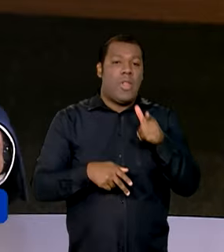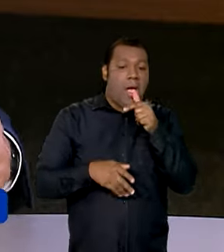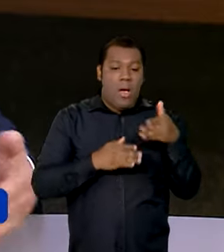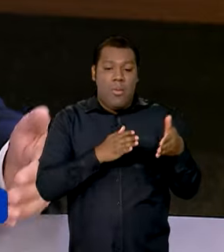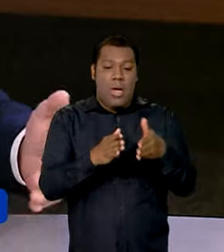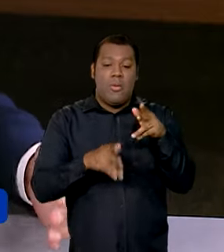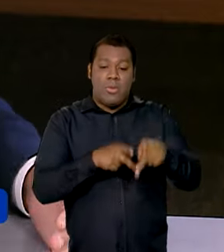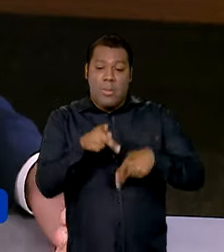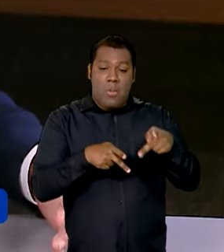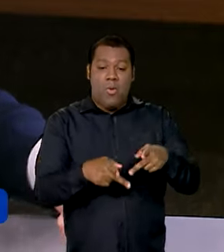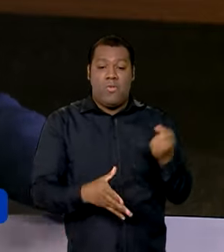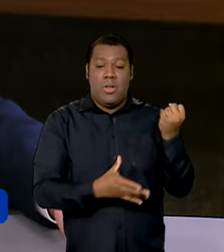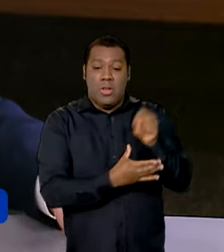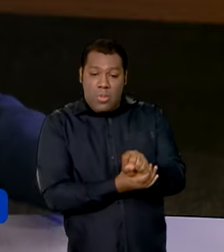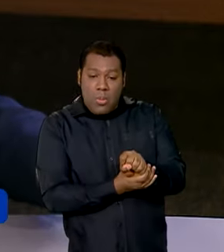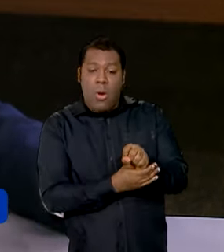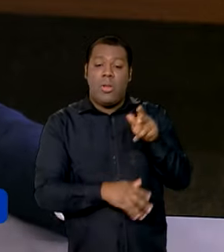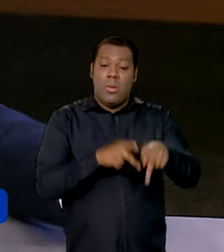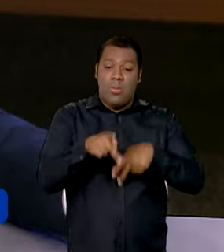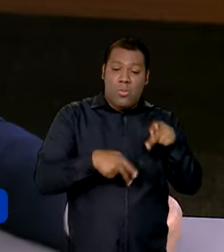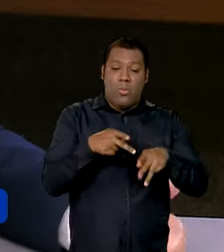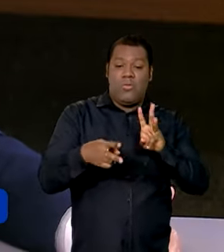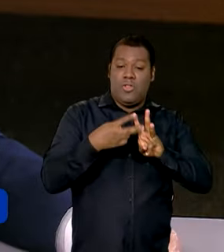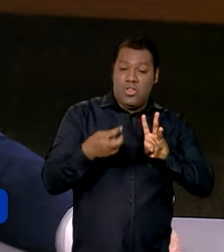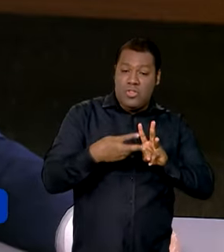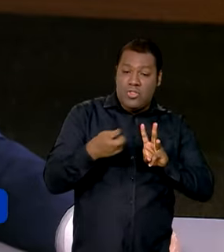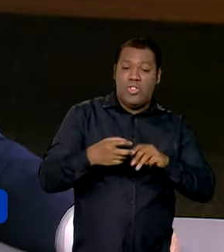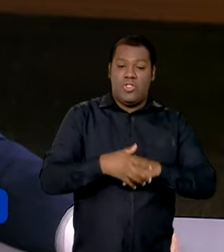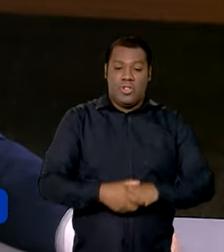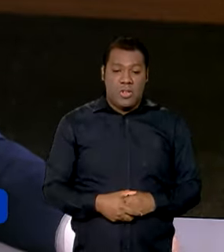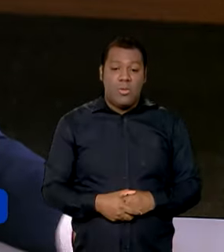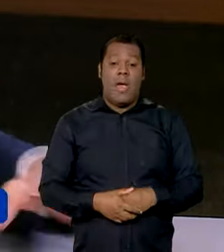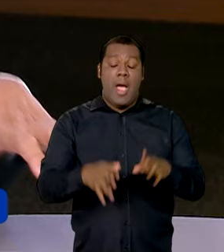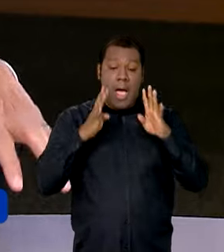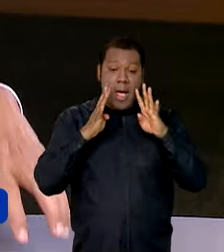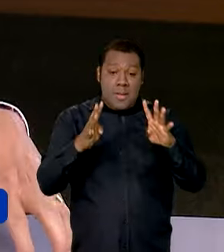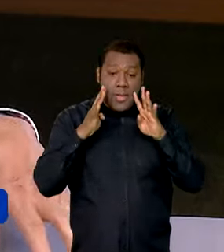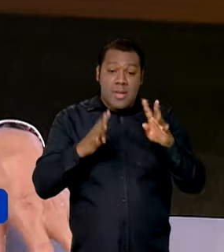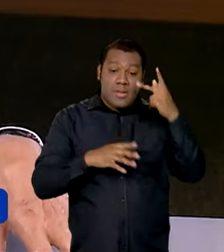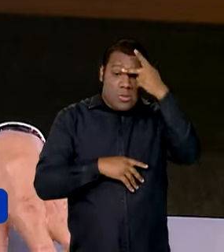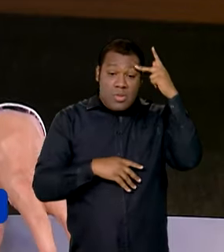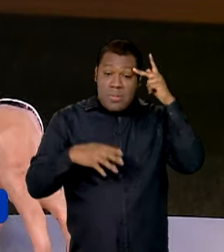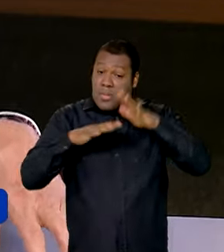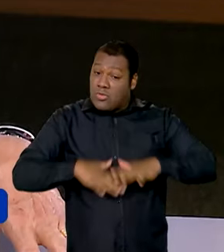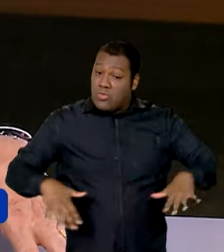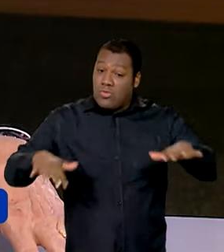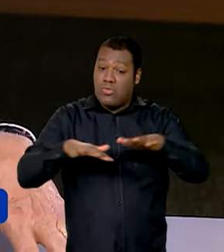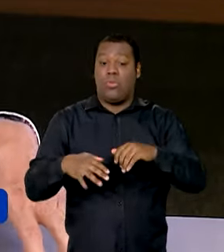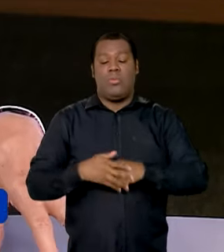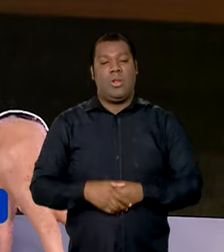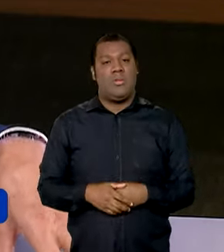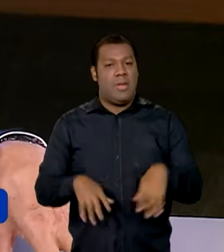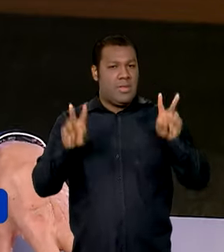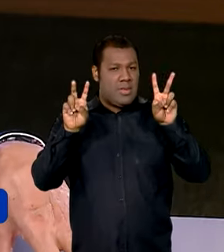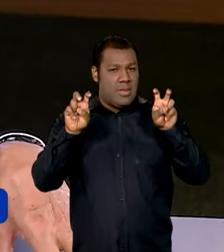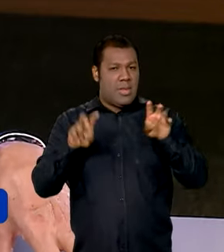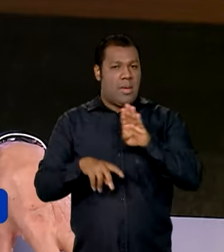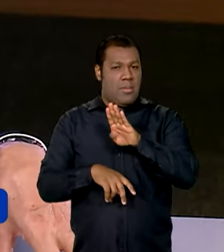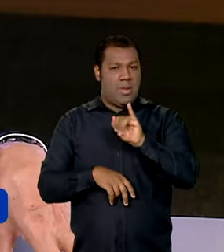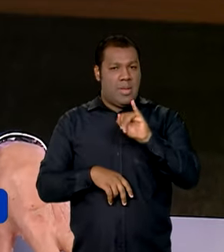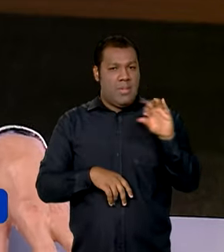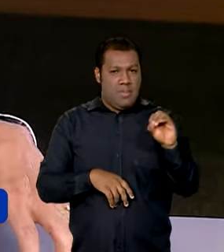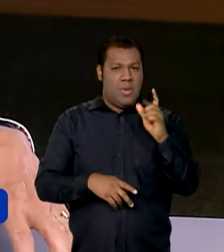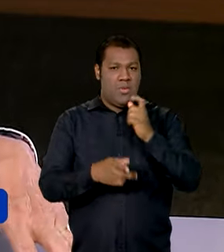isso a política pública olhando com prioridade para essas pessoas então eu vou repetir mais uma vez bioeconomia vai acontecer na